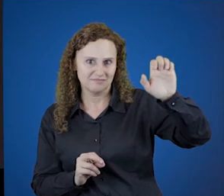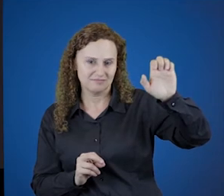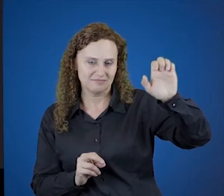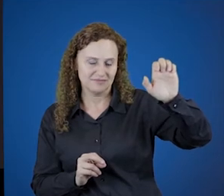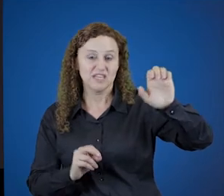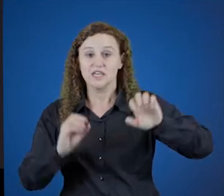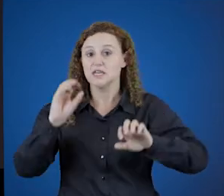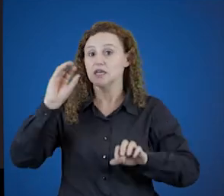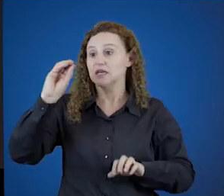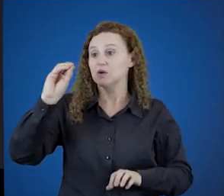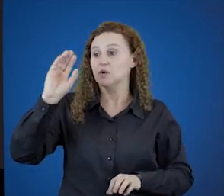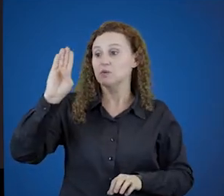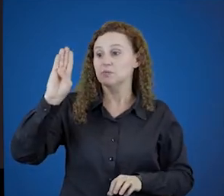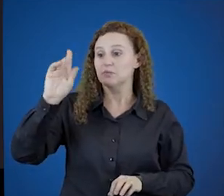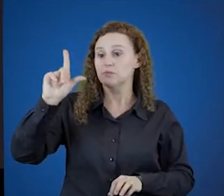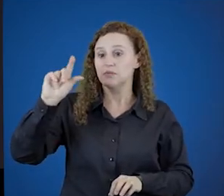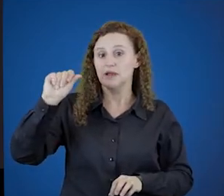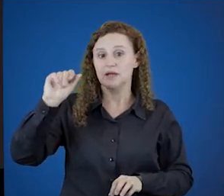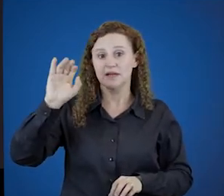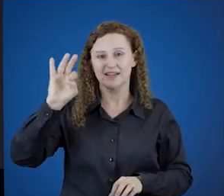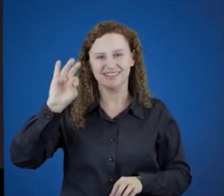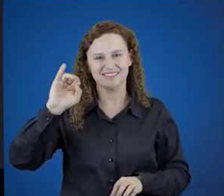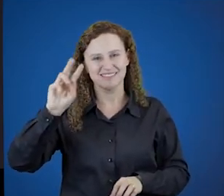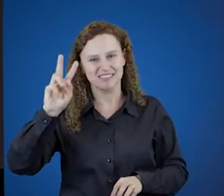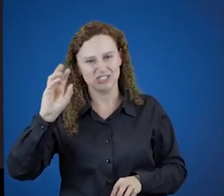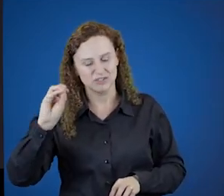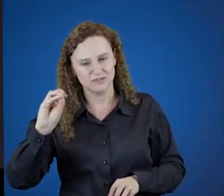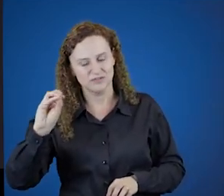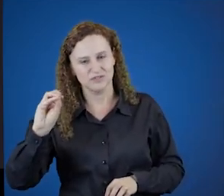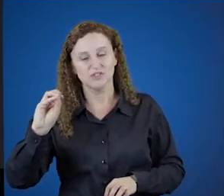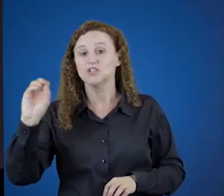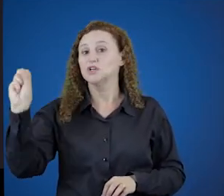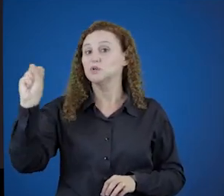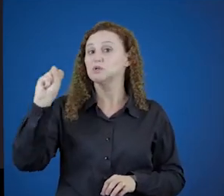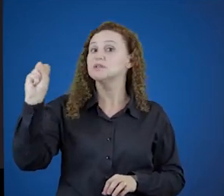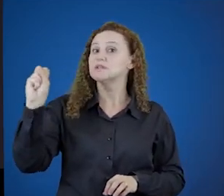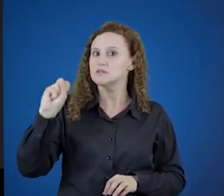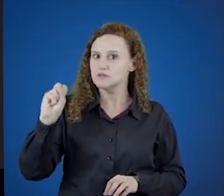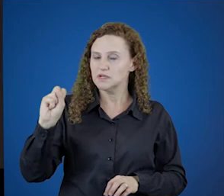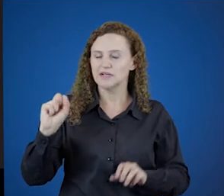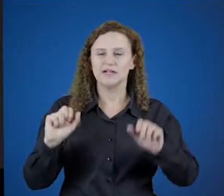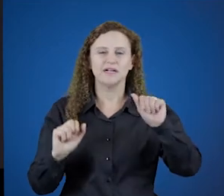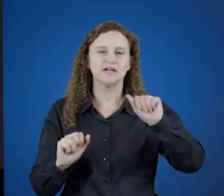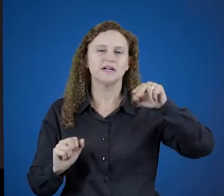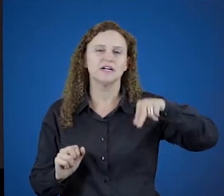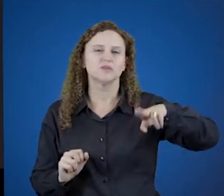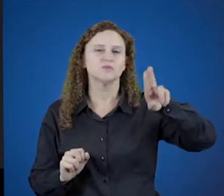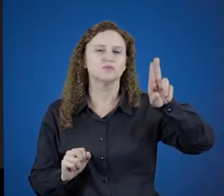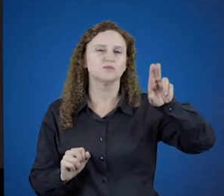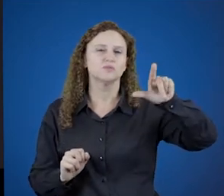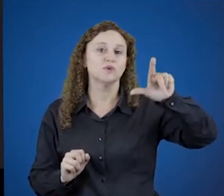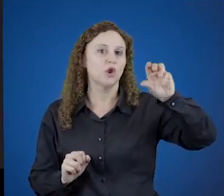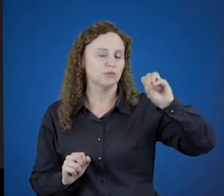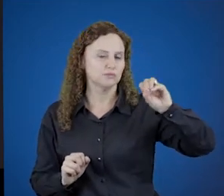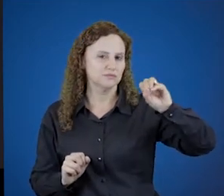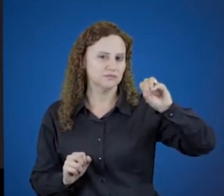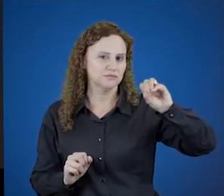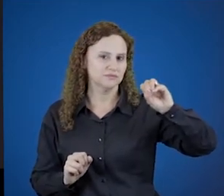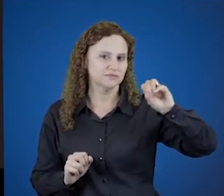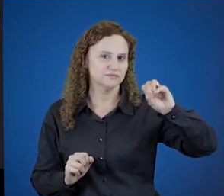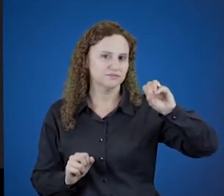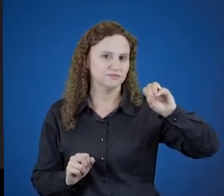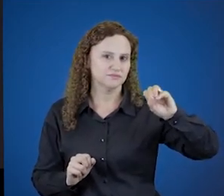ablativo o ânulo no singular lembrando o